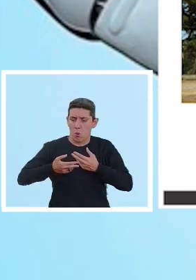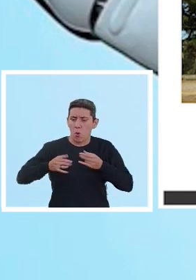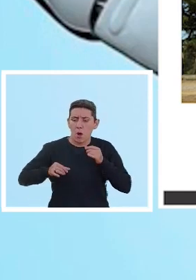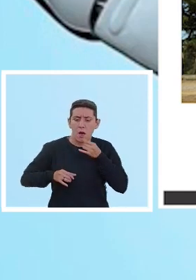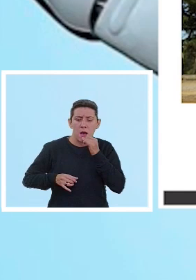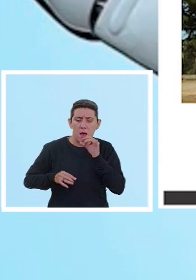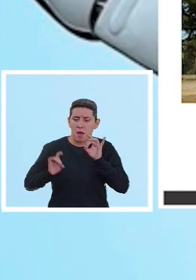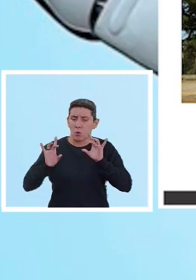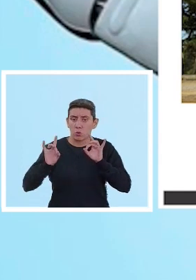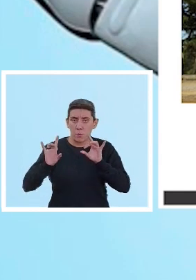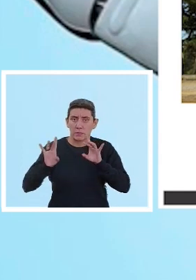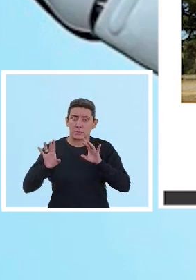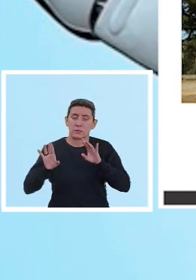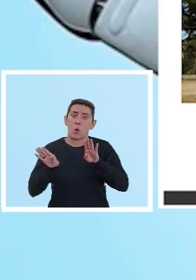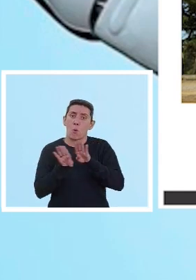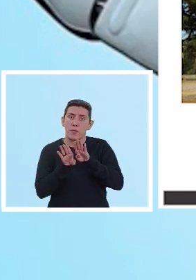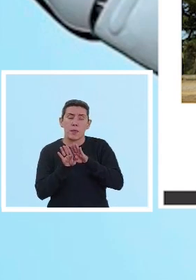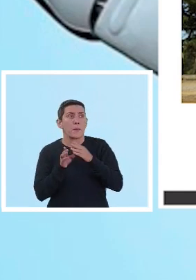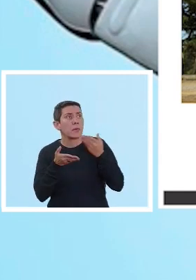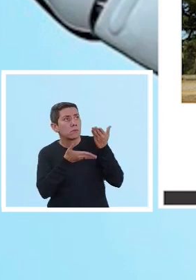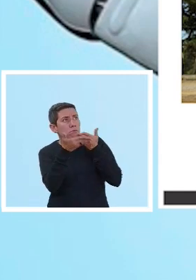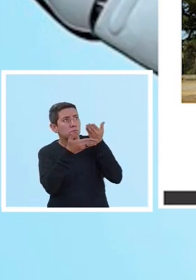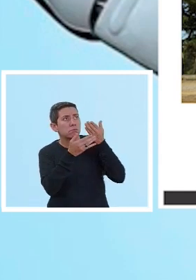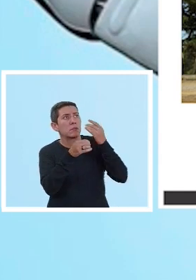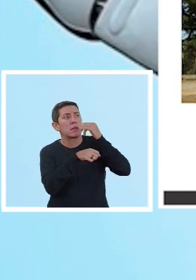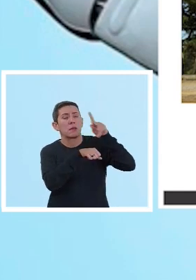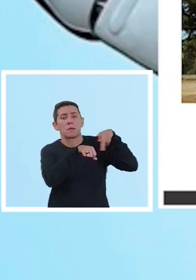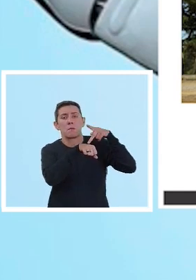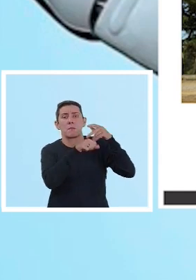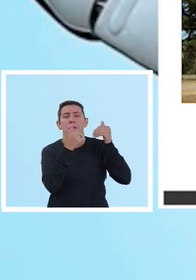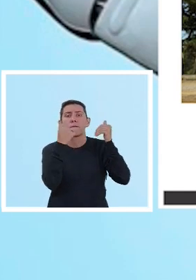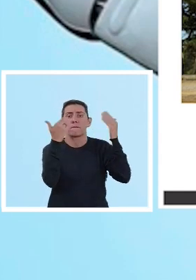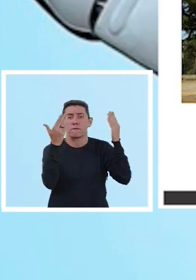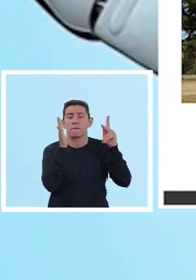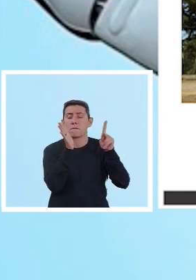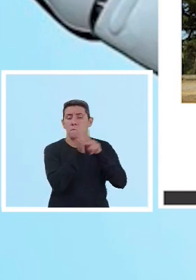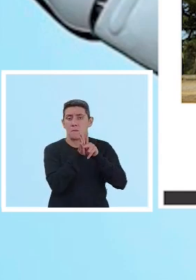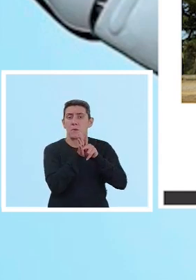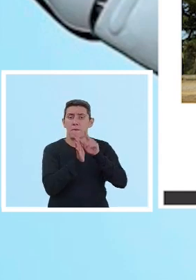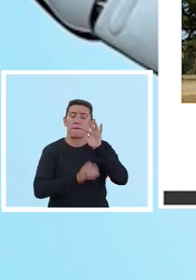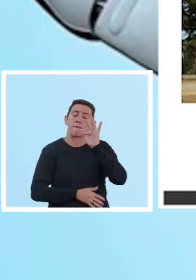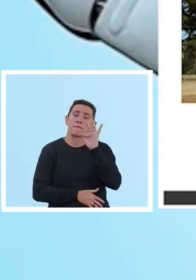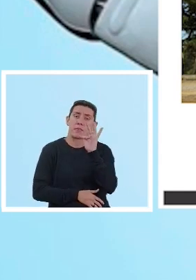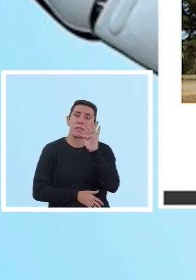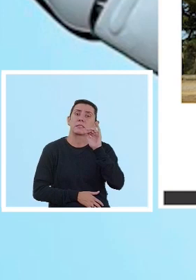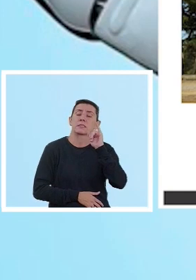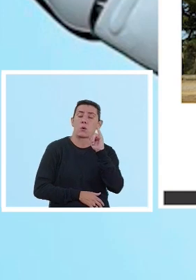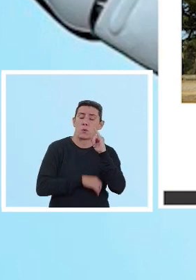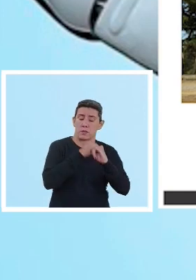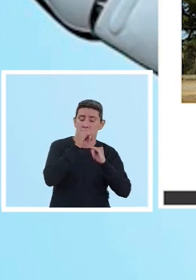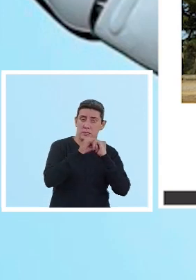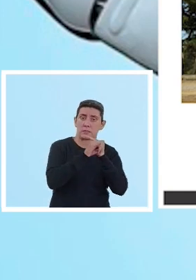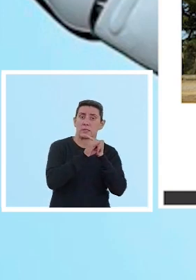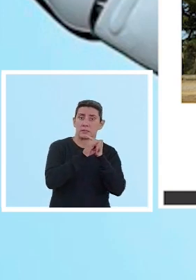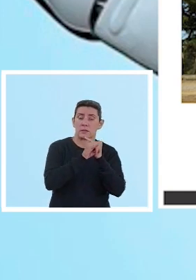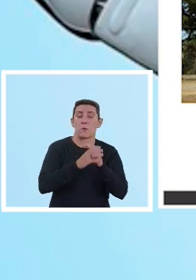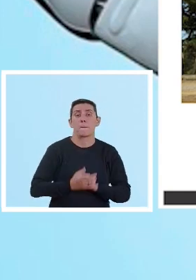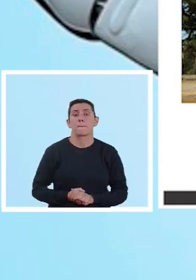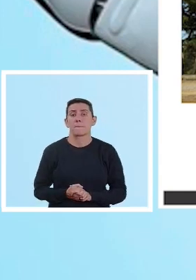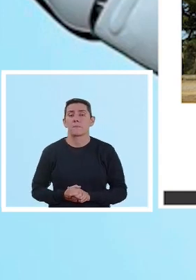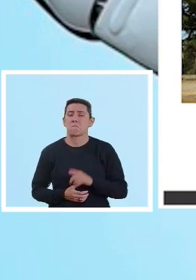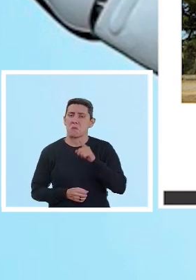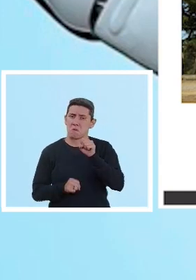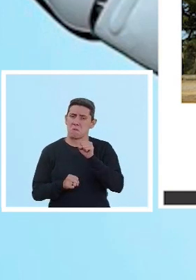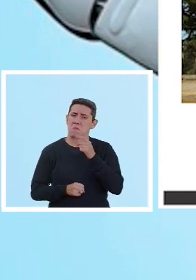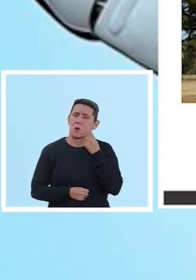e entre seus pares internacionais representadas pela internet não federation of Automatic control ifac visita